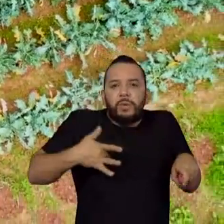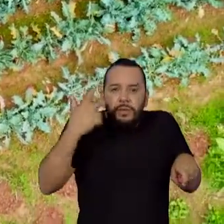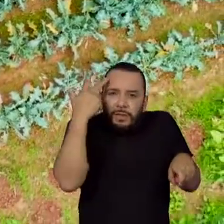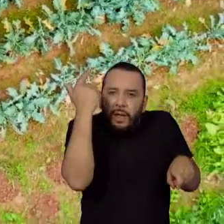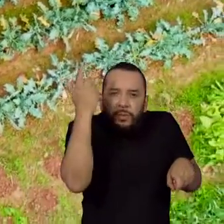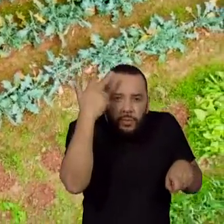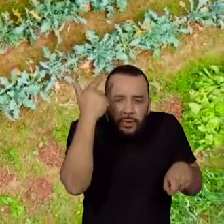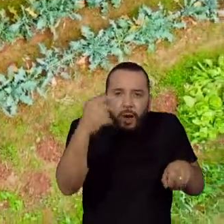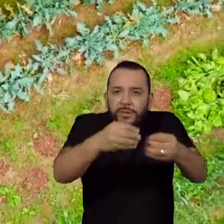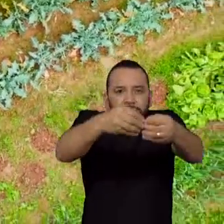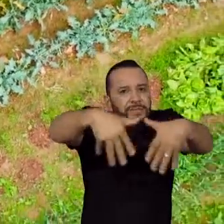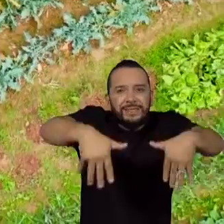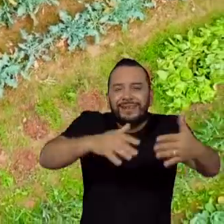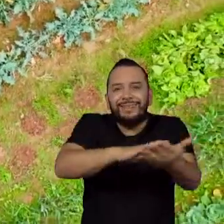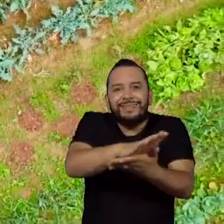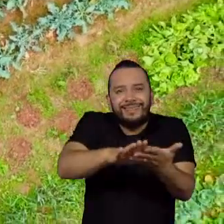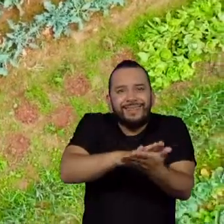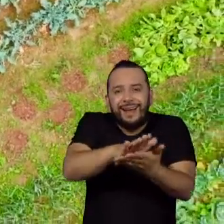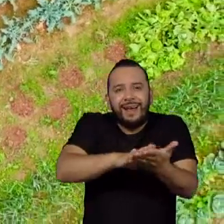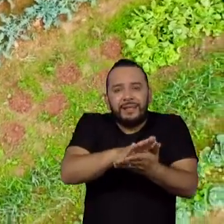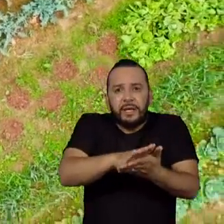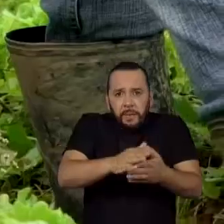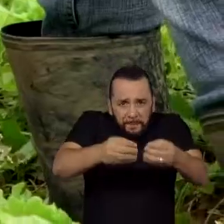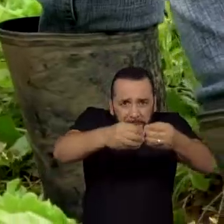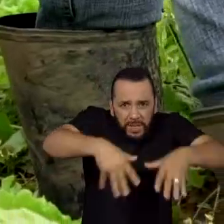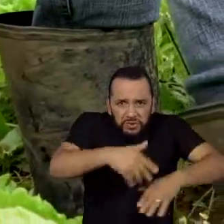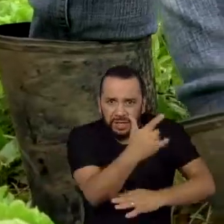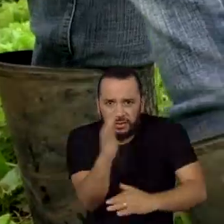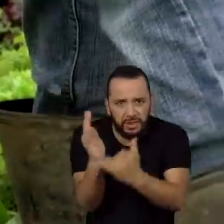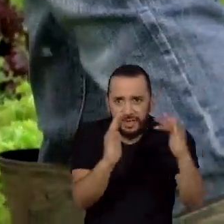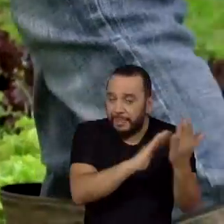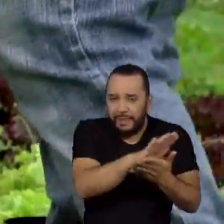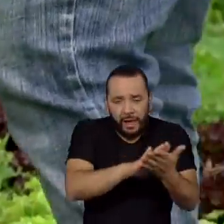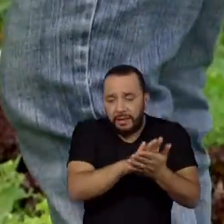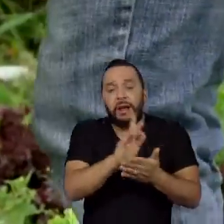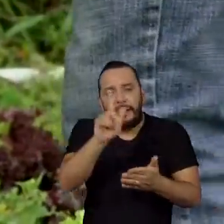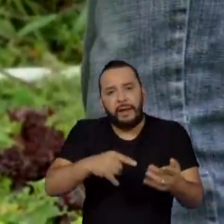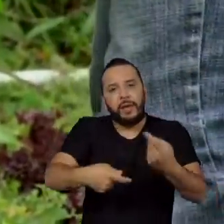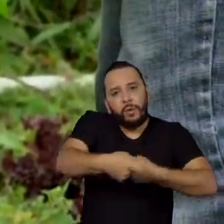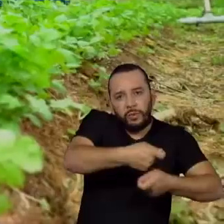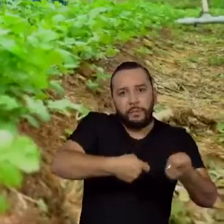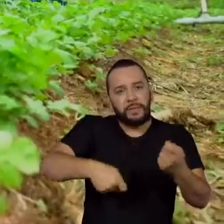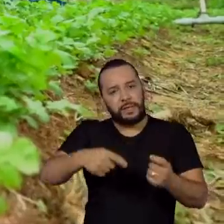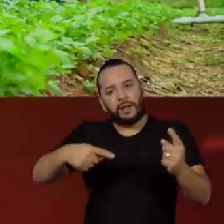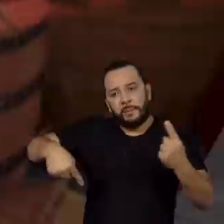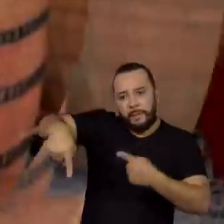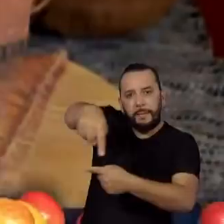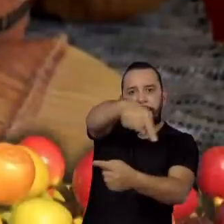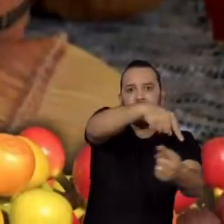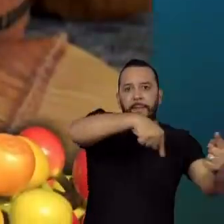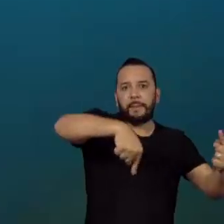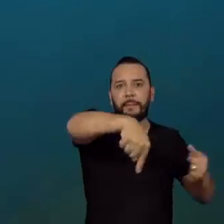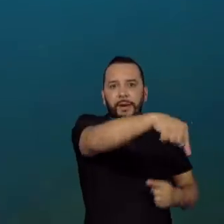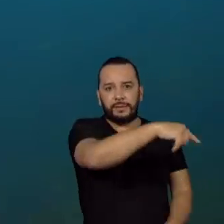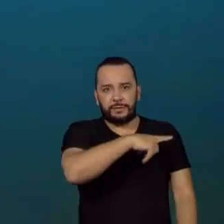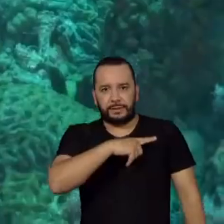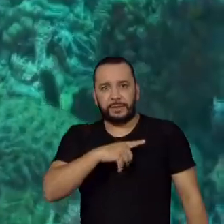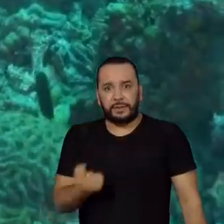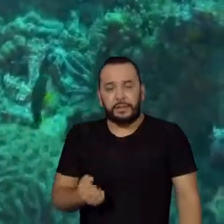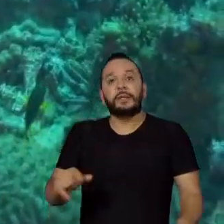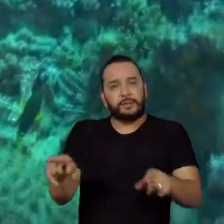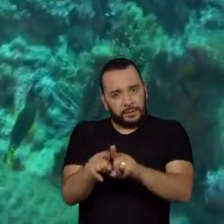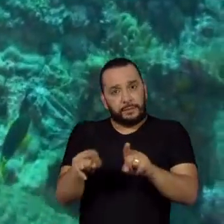menor impacto ambiental dentro de projeto de economia circular. E cientistas anunciam